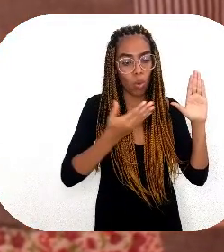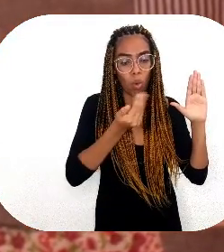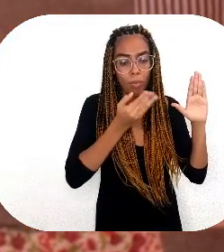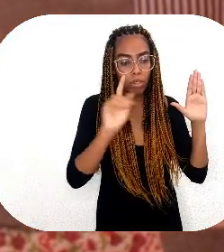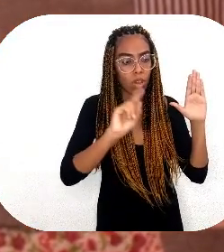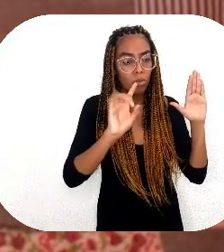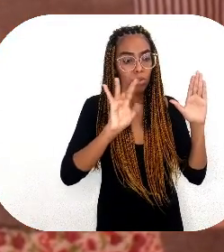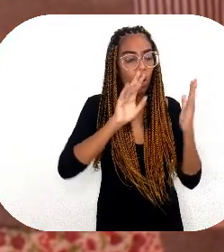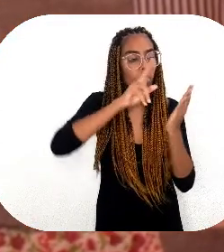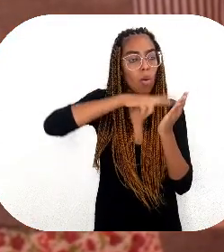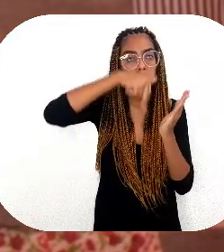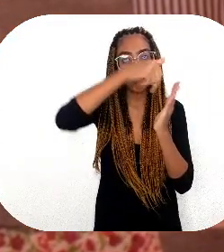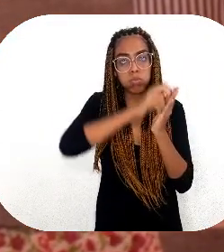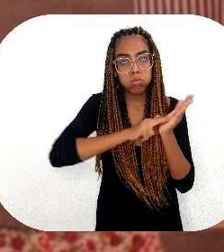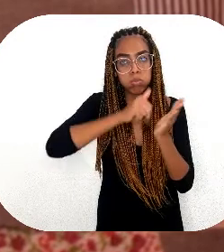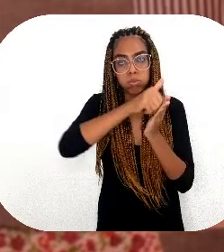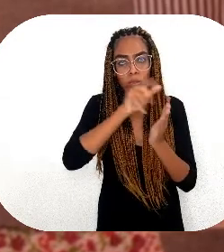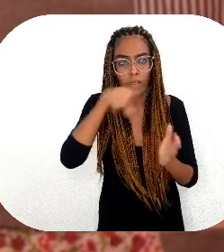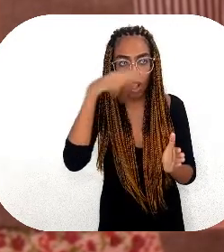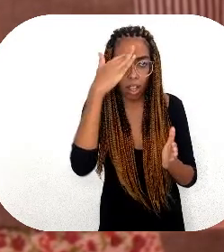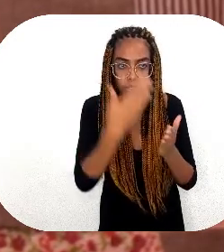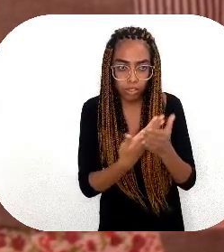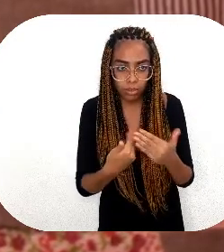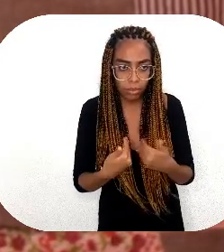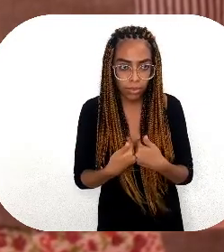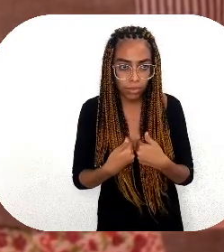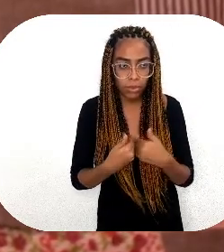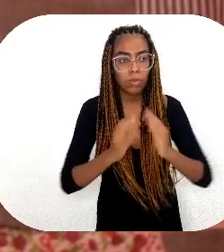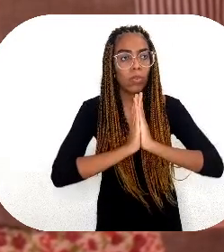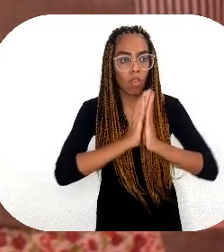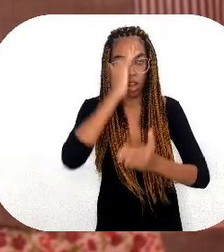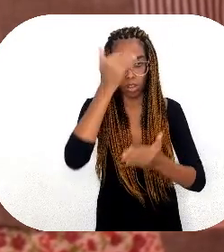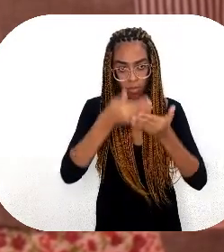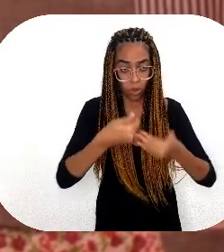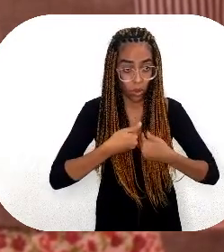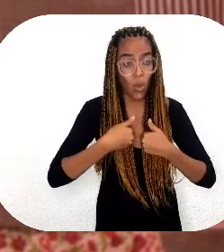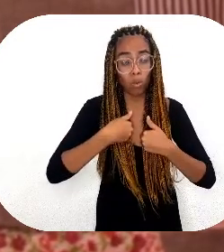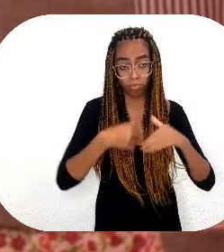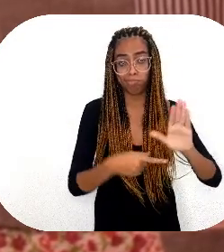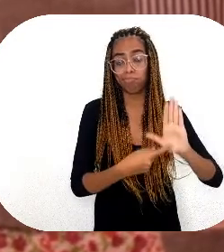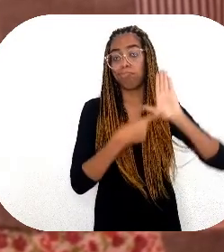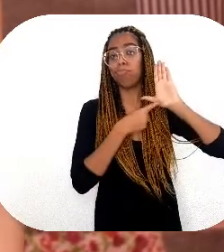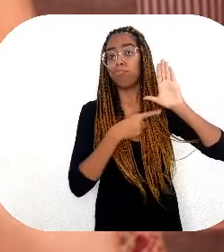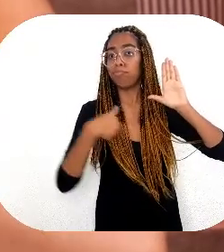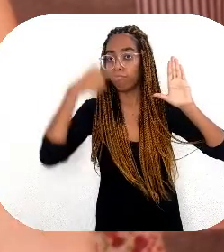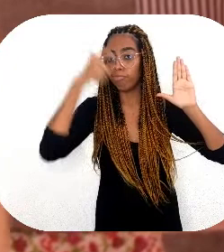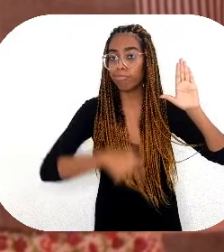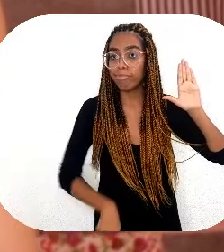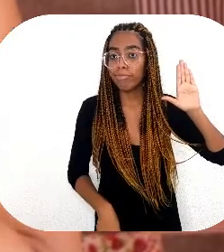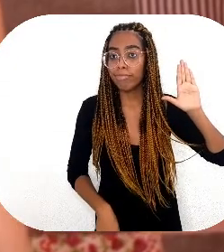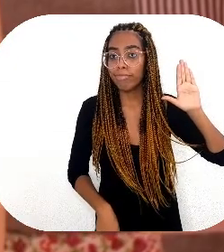rato, que eu não vou comer, eu só vou lamber. Eu prometo. Vocês acreditam, criança?